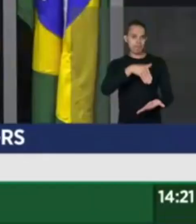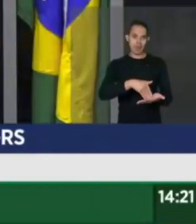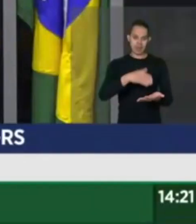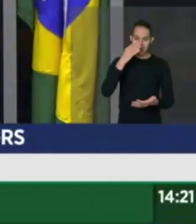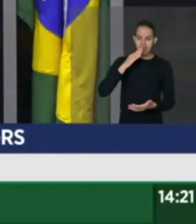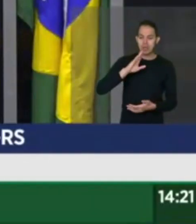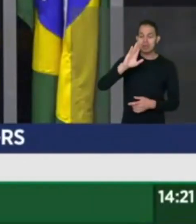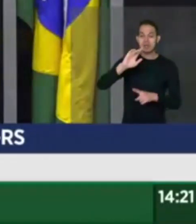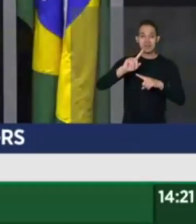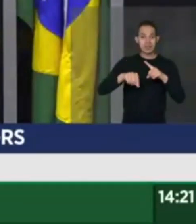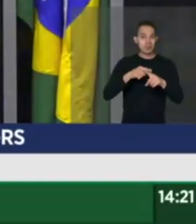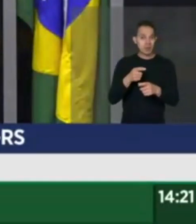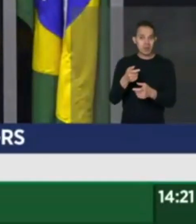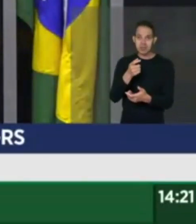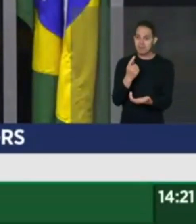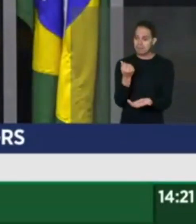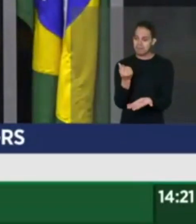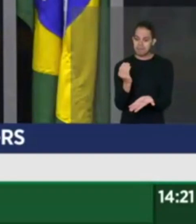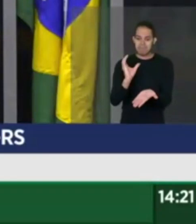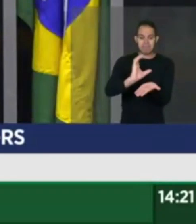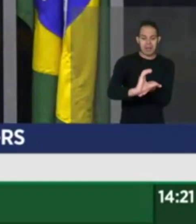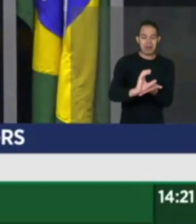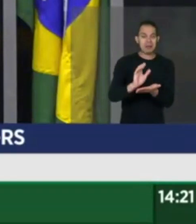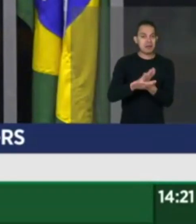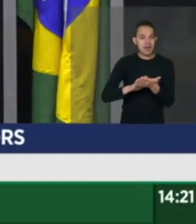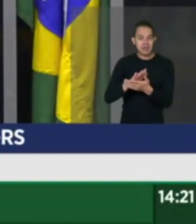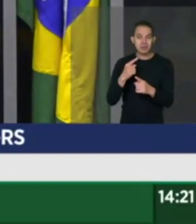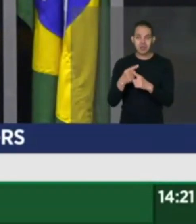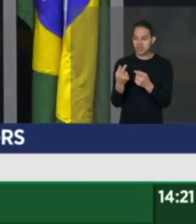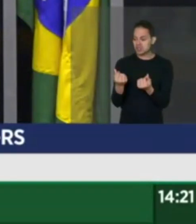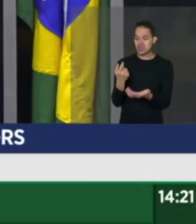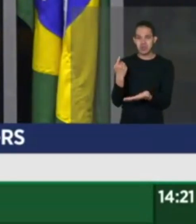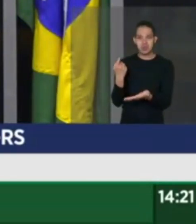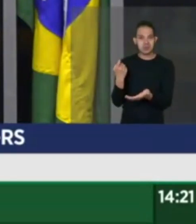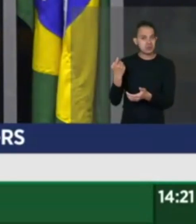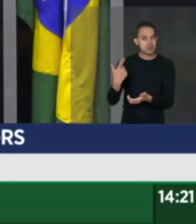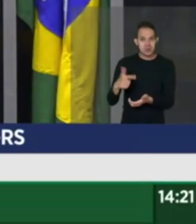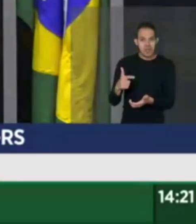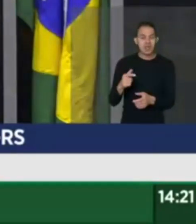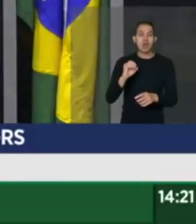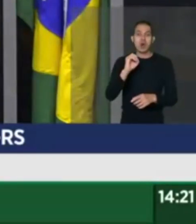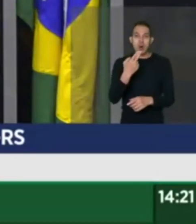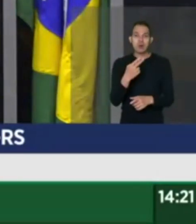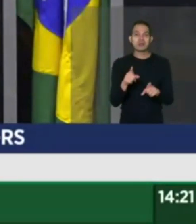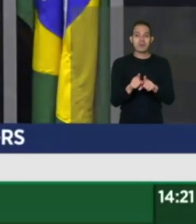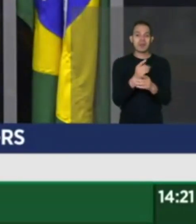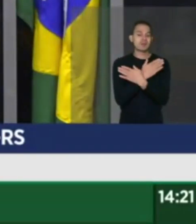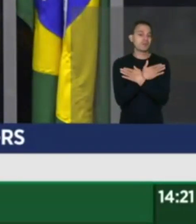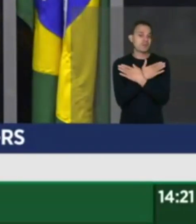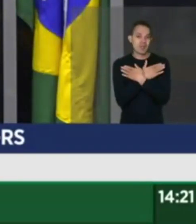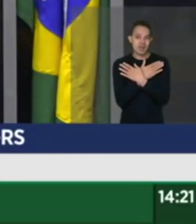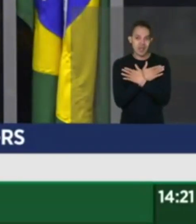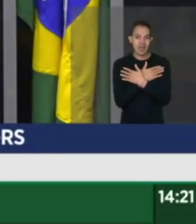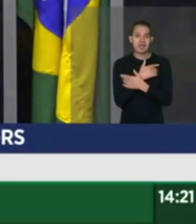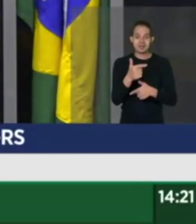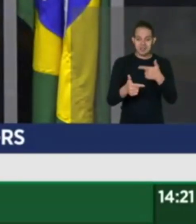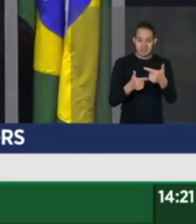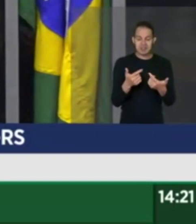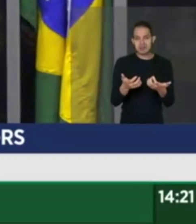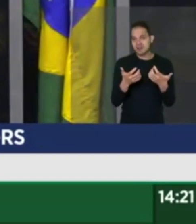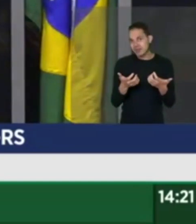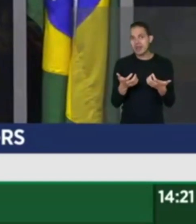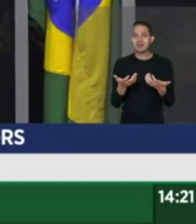é pago por falta de recursos, ou gera desemprego, gera problemas para quem quer exercer a profissão e principalmente